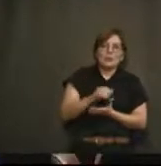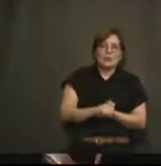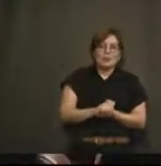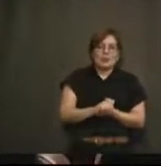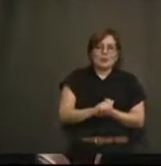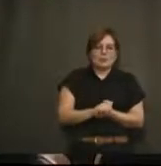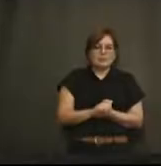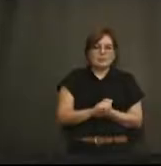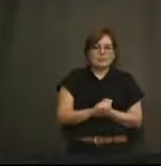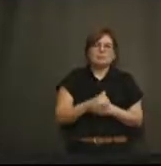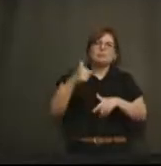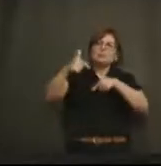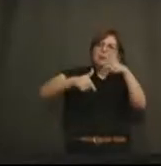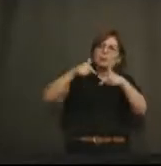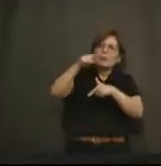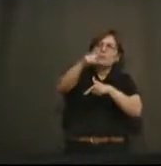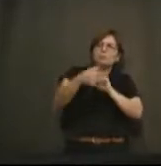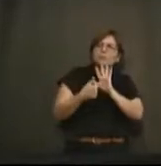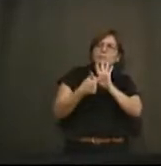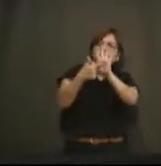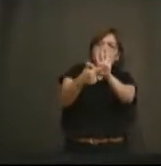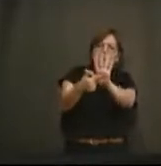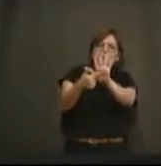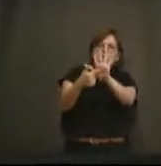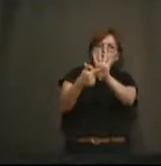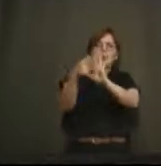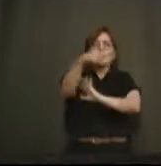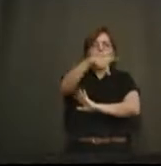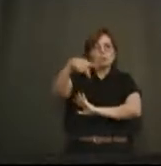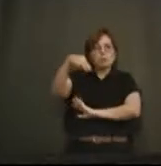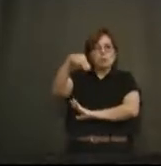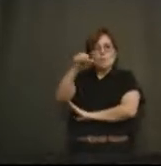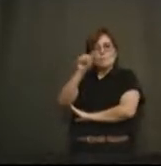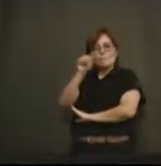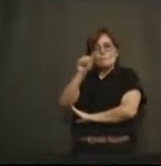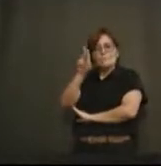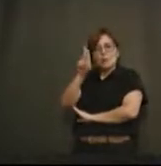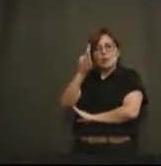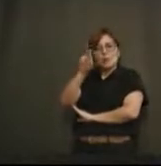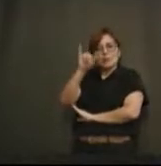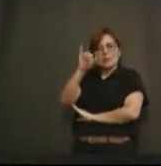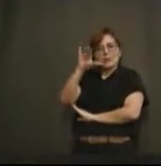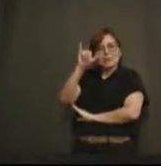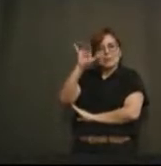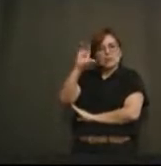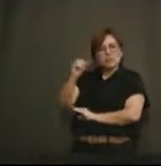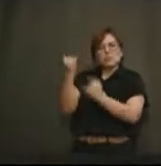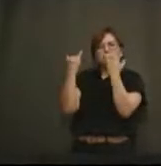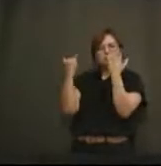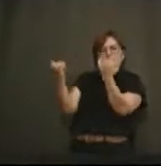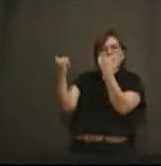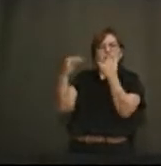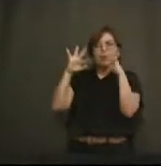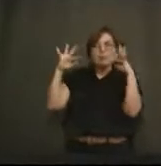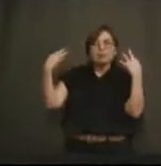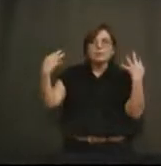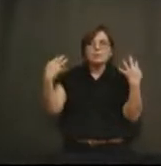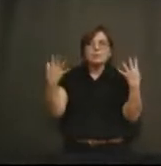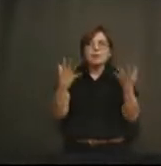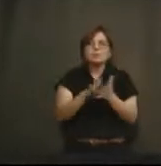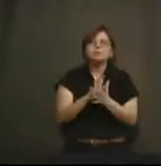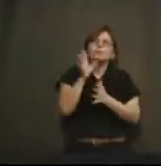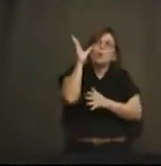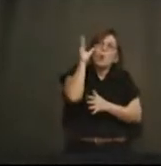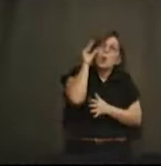O trabalho que o senhor citou do professor Maurício Peixoto, que atraiu a atenção dos meios, eu fiquei com uma curiosidade.